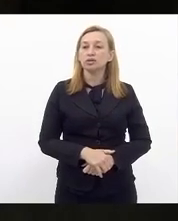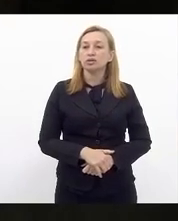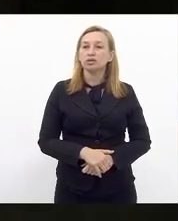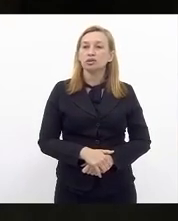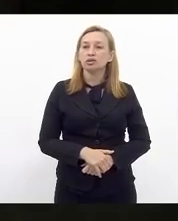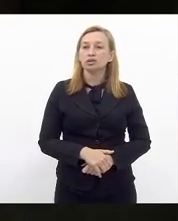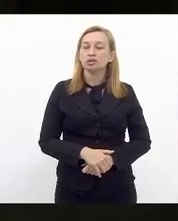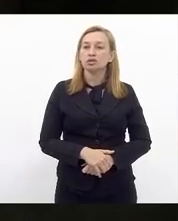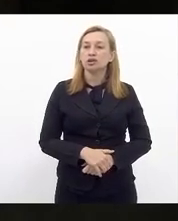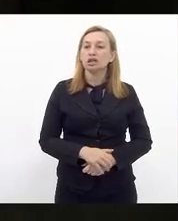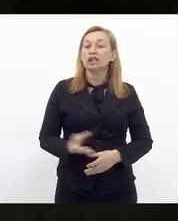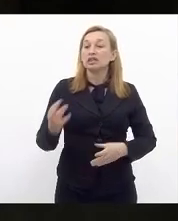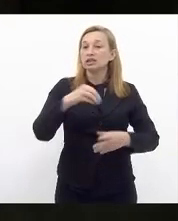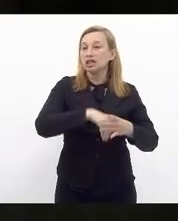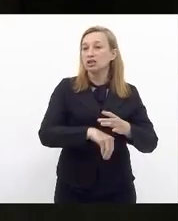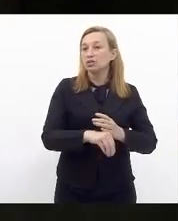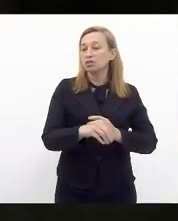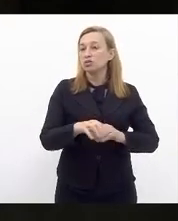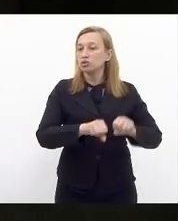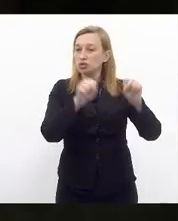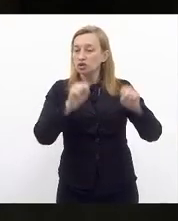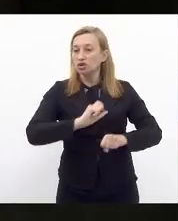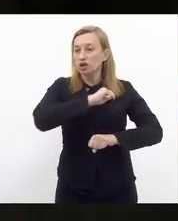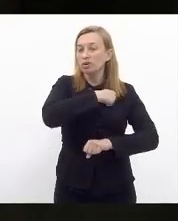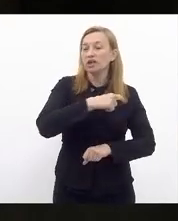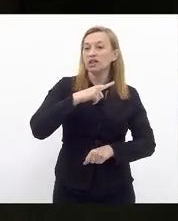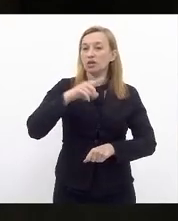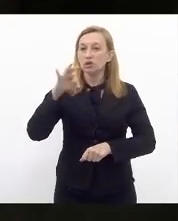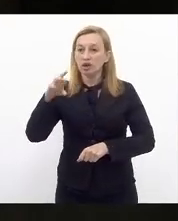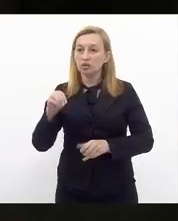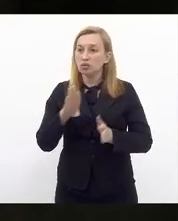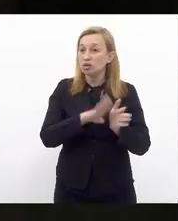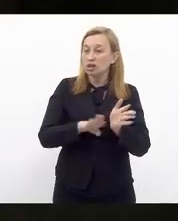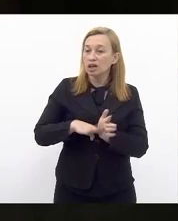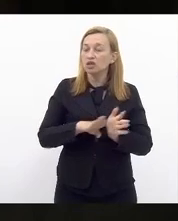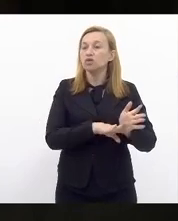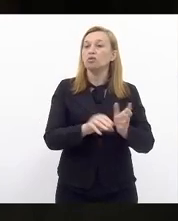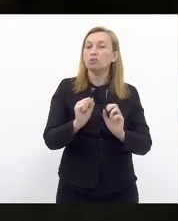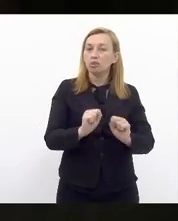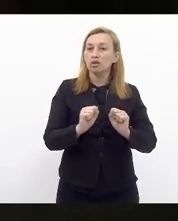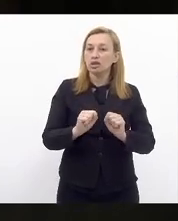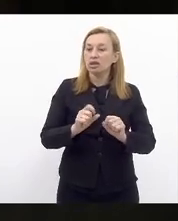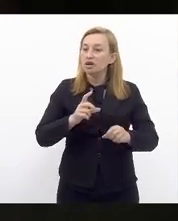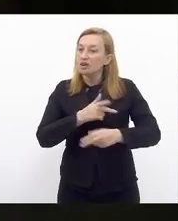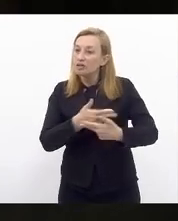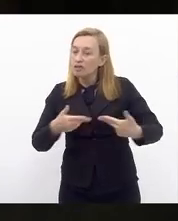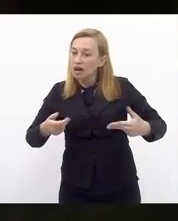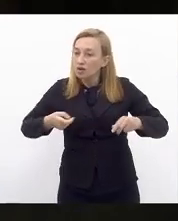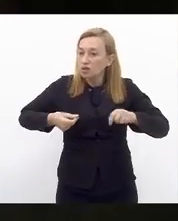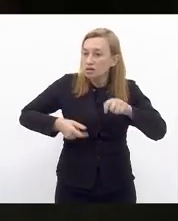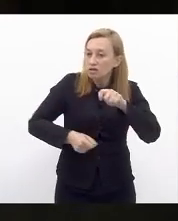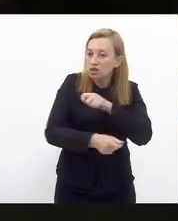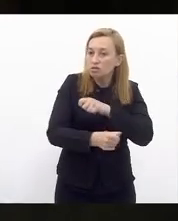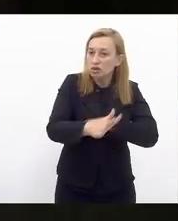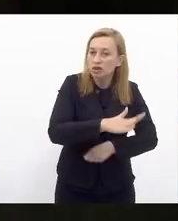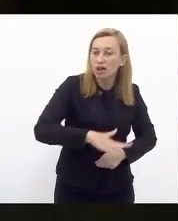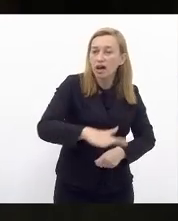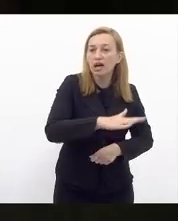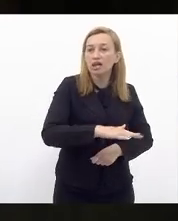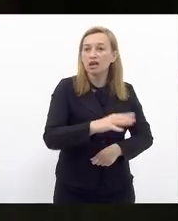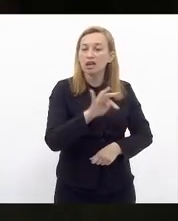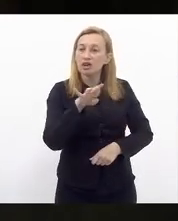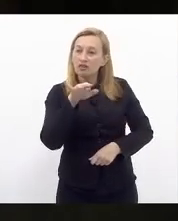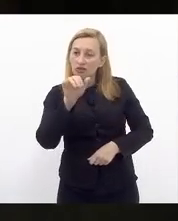que Pese estamos dentro de um regime que tem um teto de gasto possa ser feitos grandes investimentos em áreas de